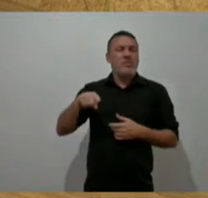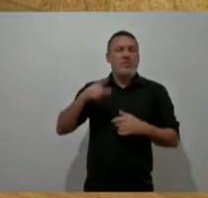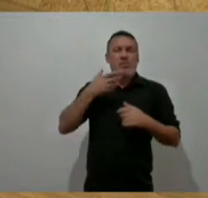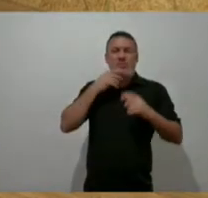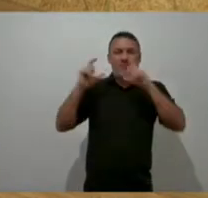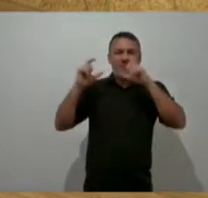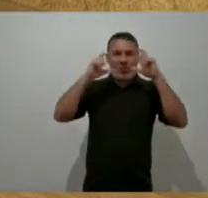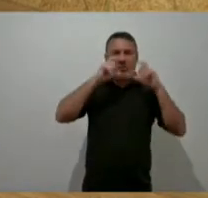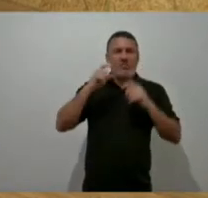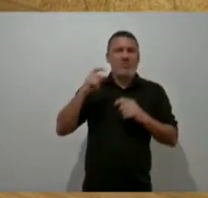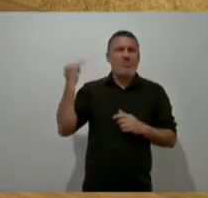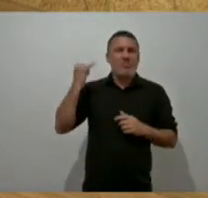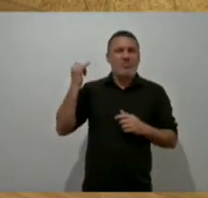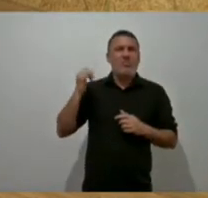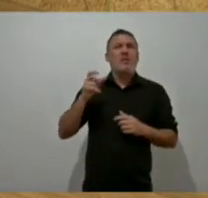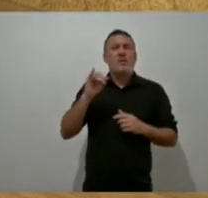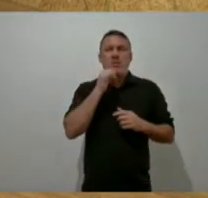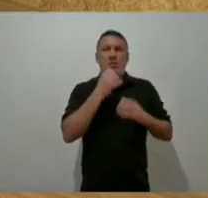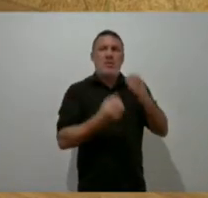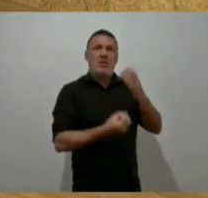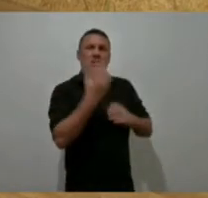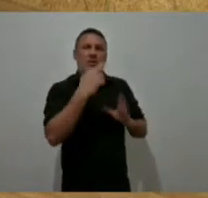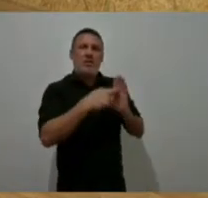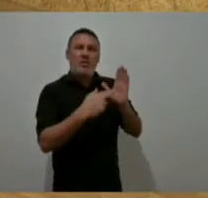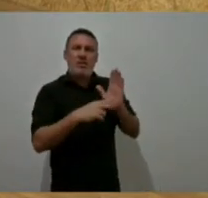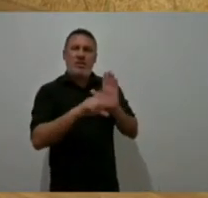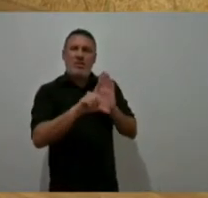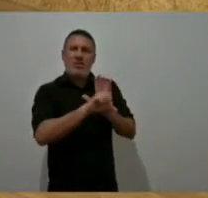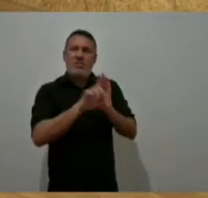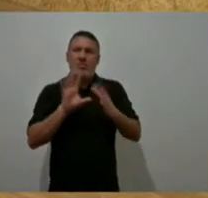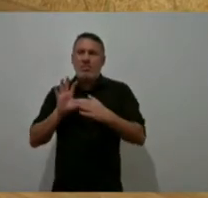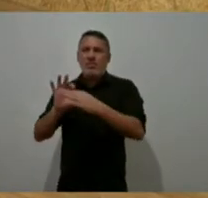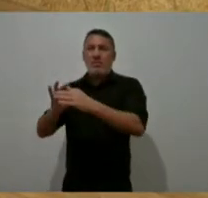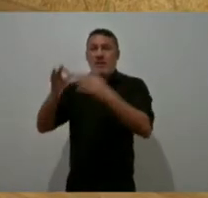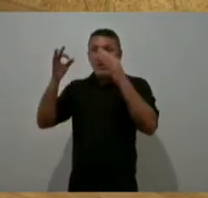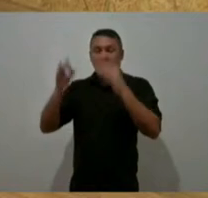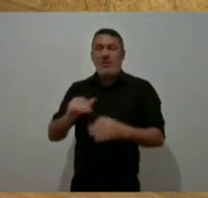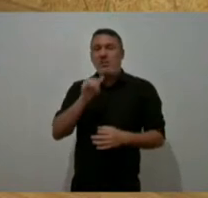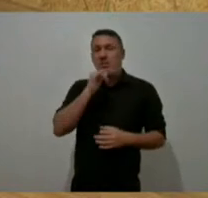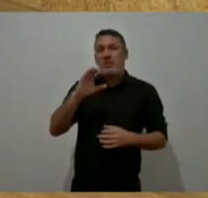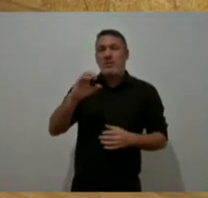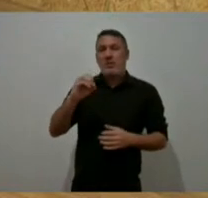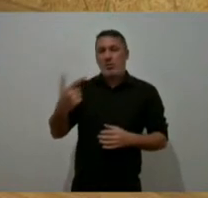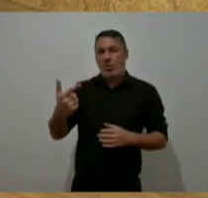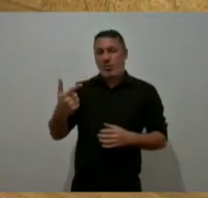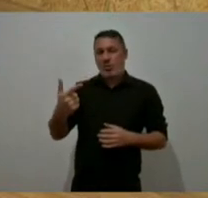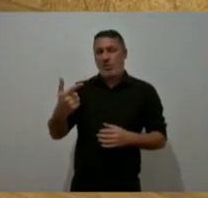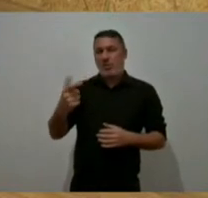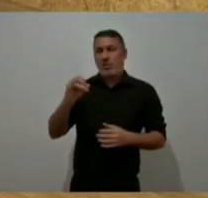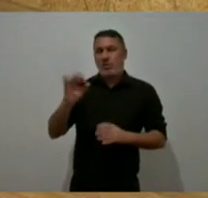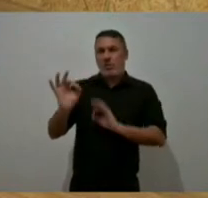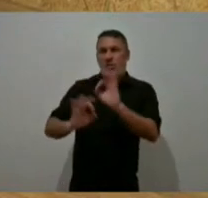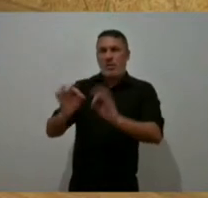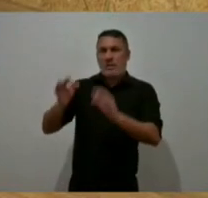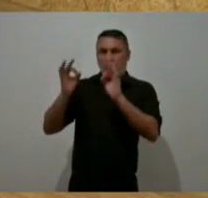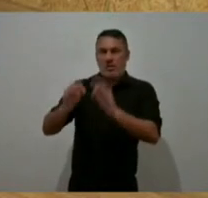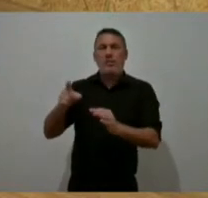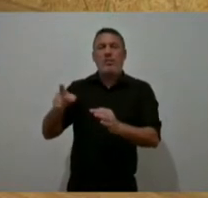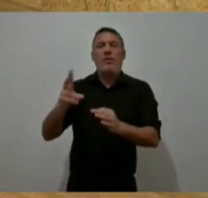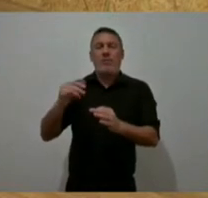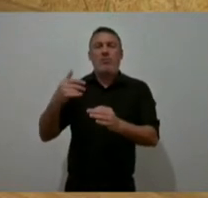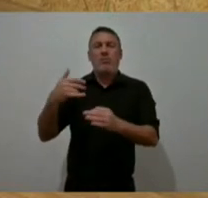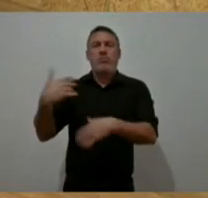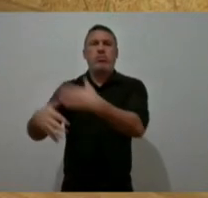uma regulação adequada para o mercado de carbono, você dá fluidez para esse mercado. Né? E o próprio mercado vai cuidar de